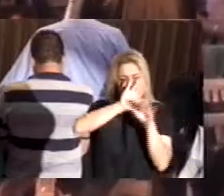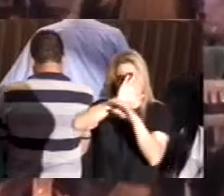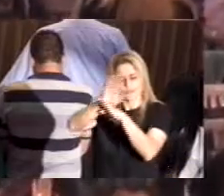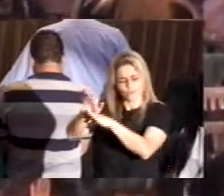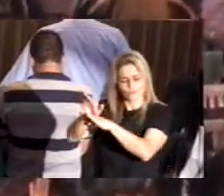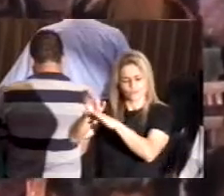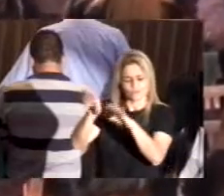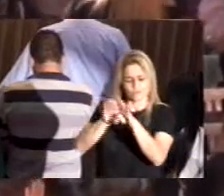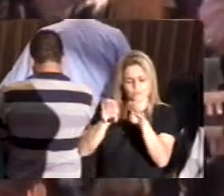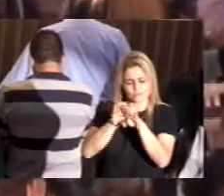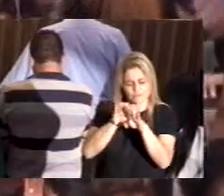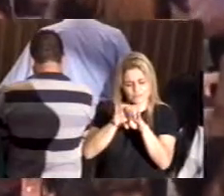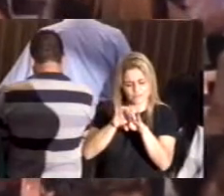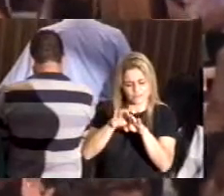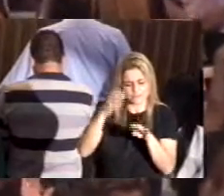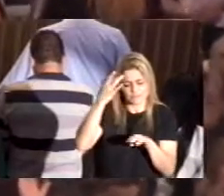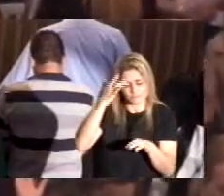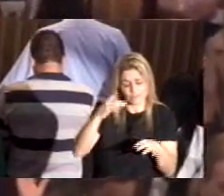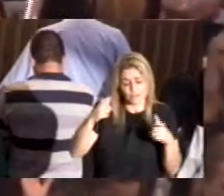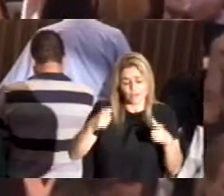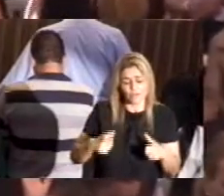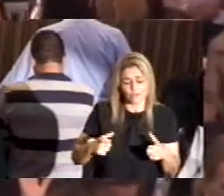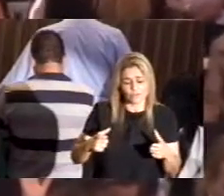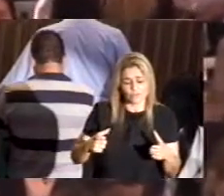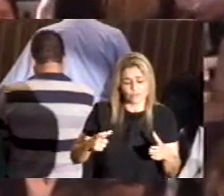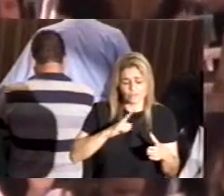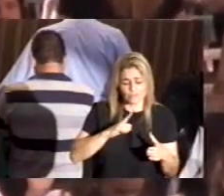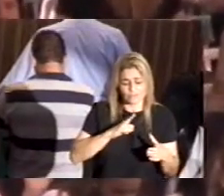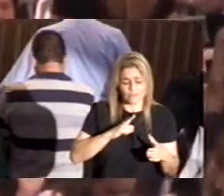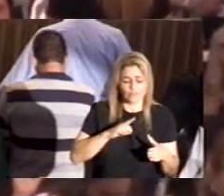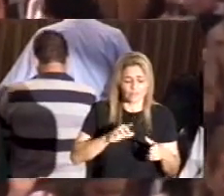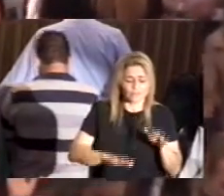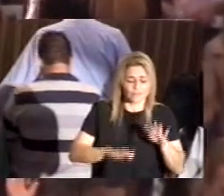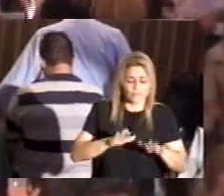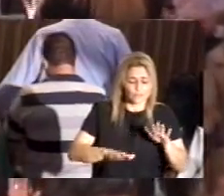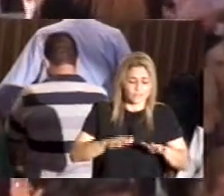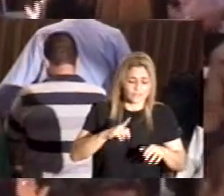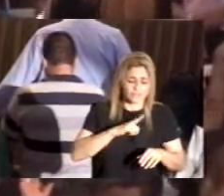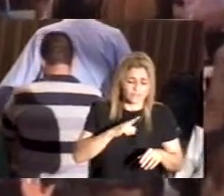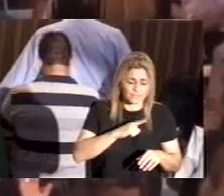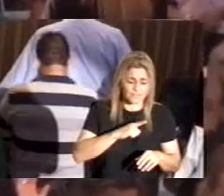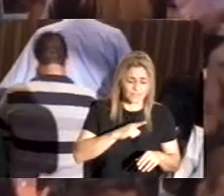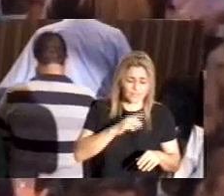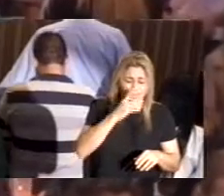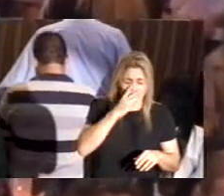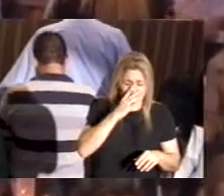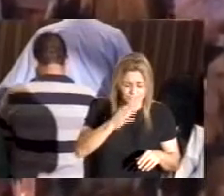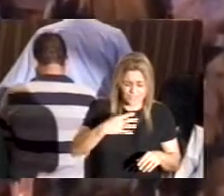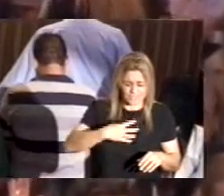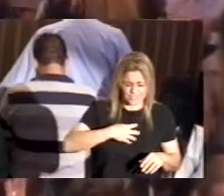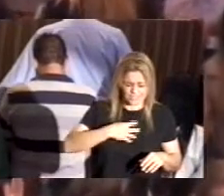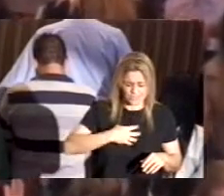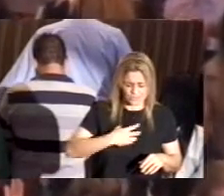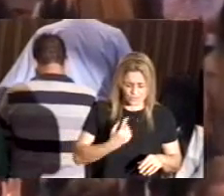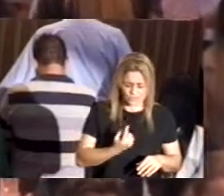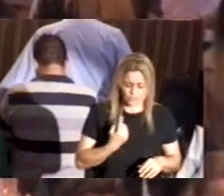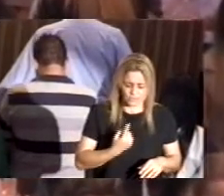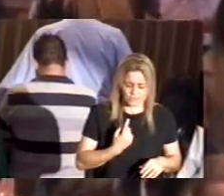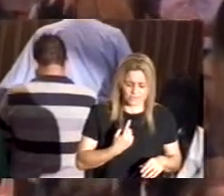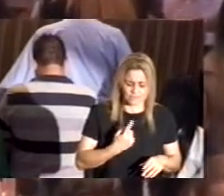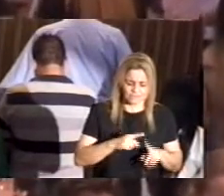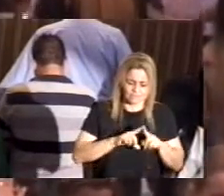estão. Talvez, Senhor, estejam lá no deserto como estavam nos acampamentos de